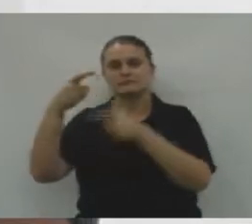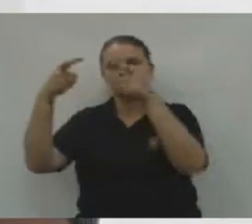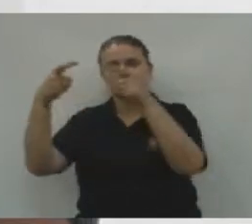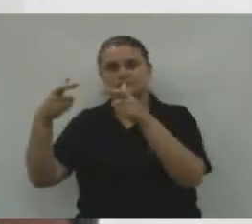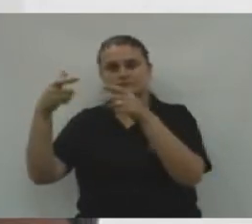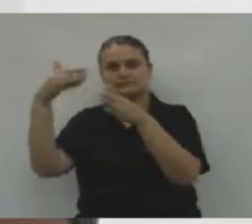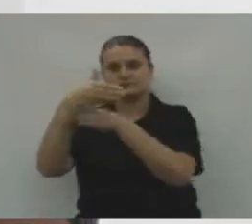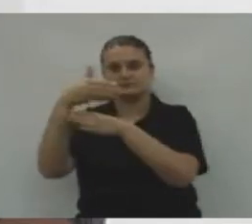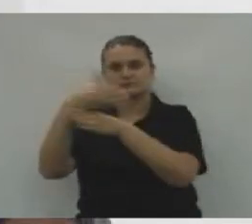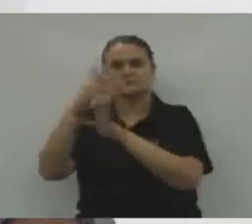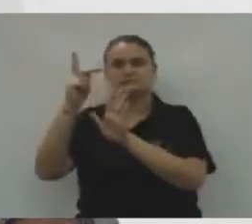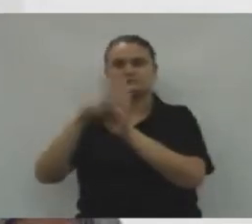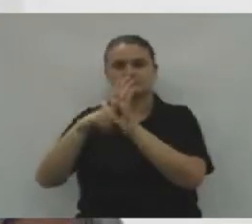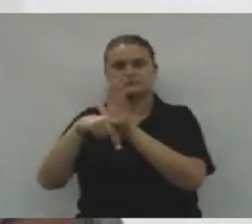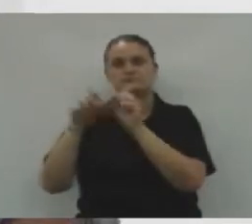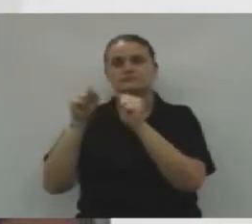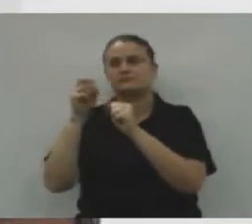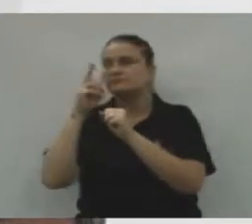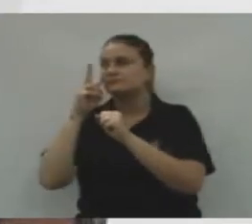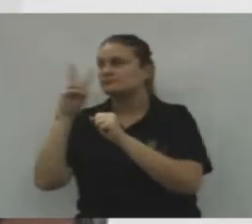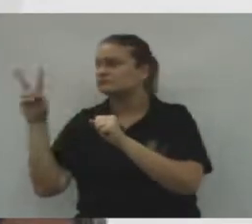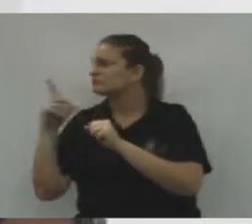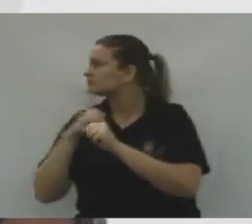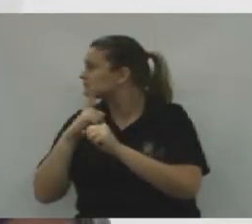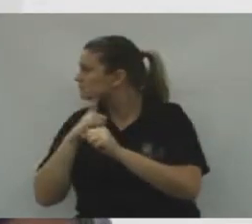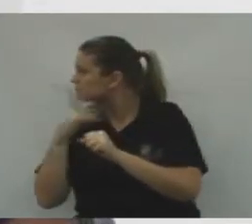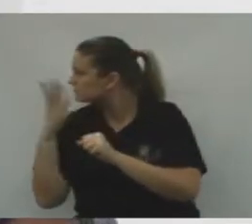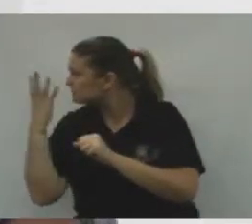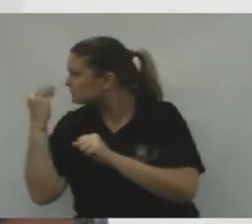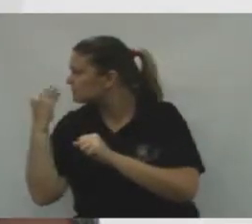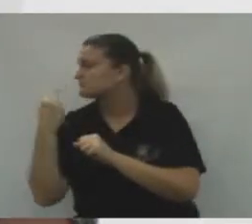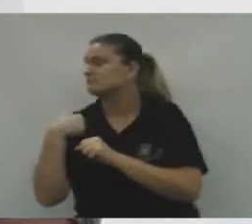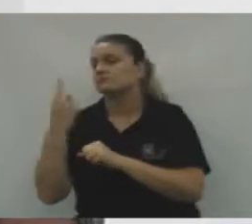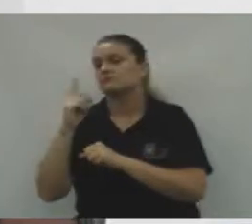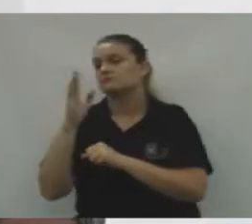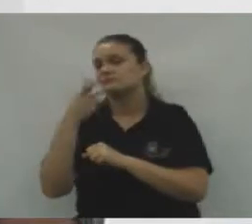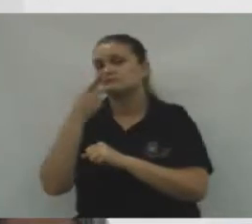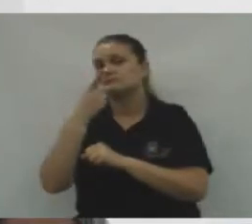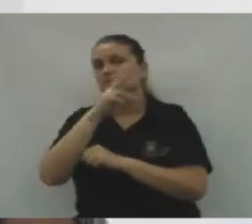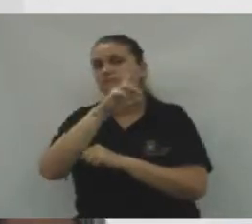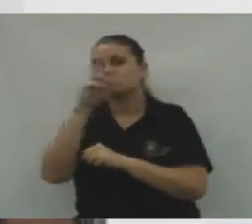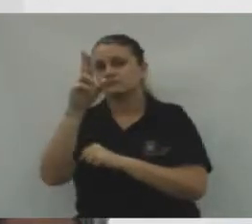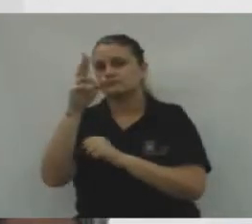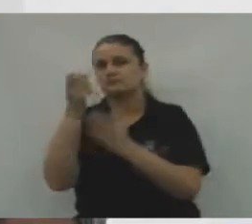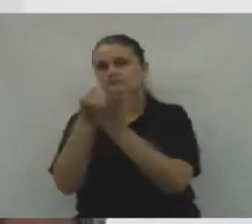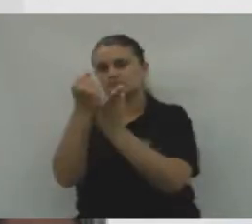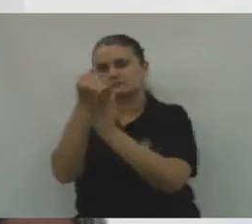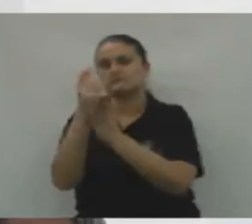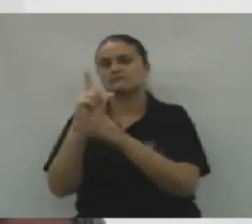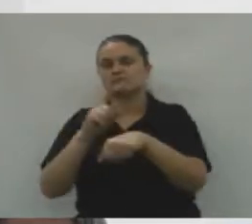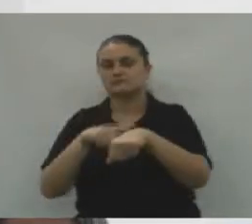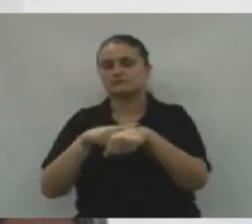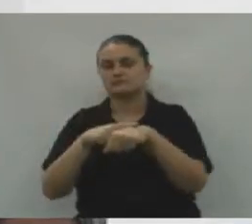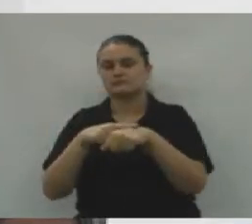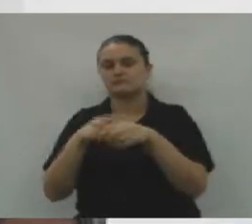fazem parte do projeto, que vocês podem ver aí, eu não vou falar uma por uma, porque o meu tempo já